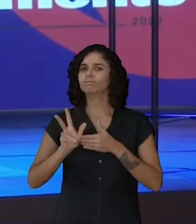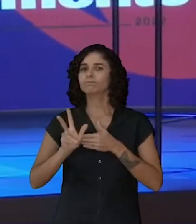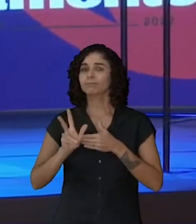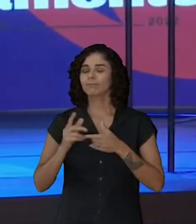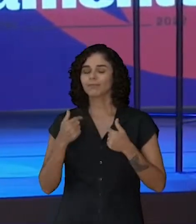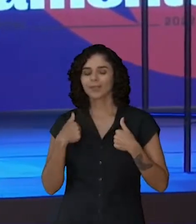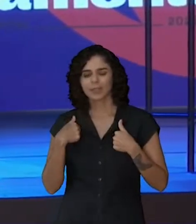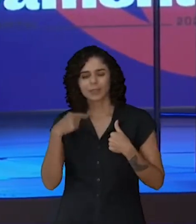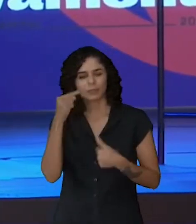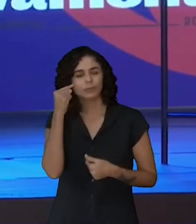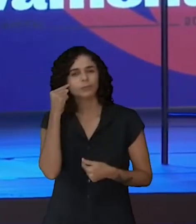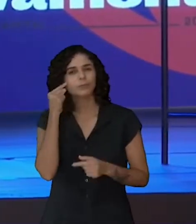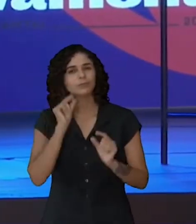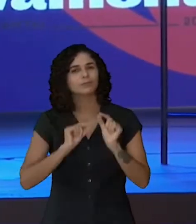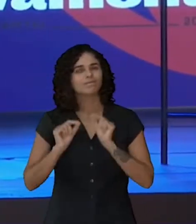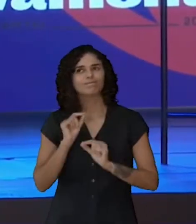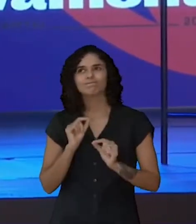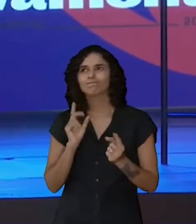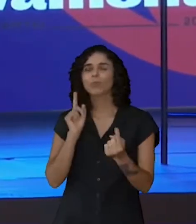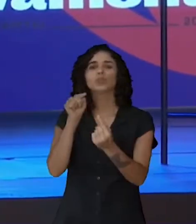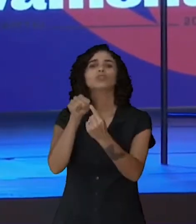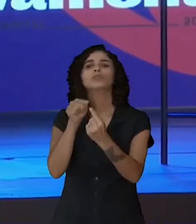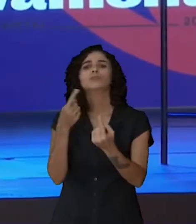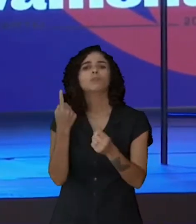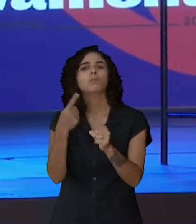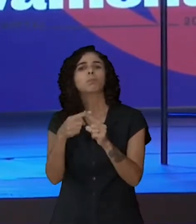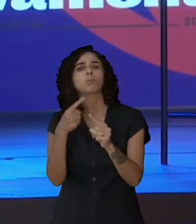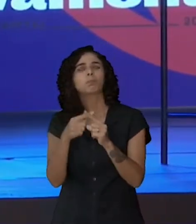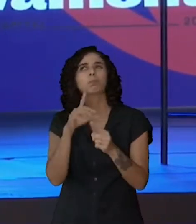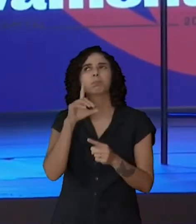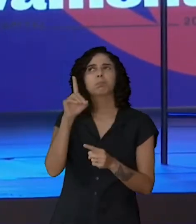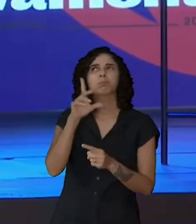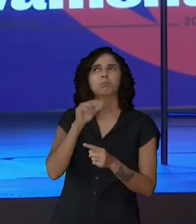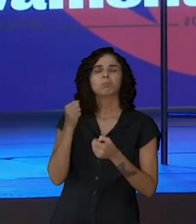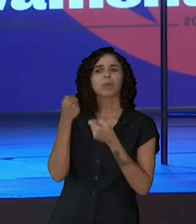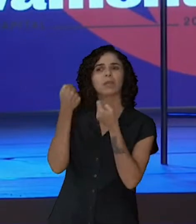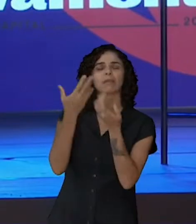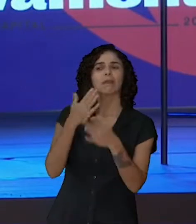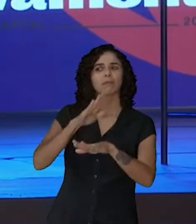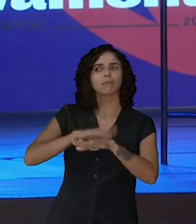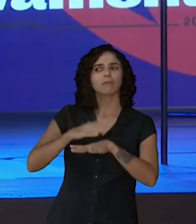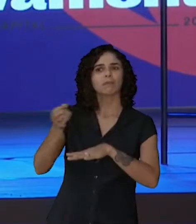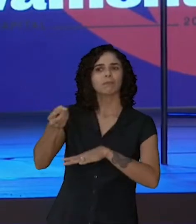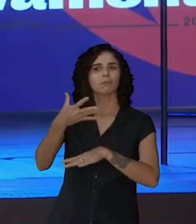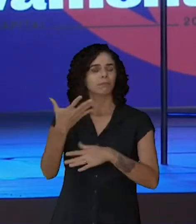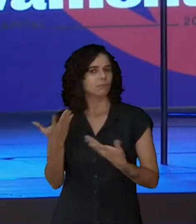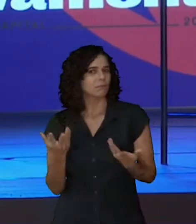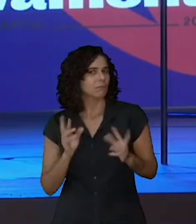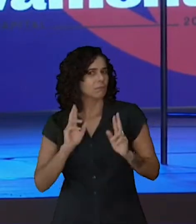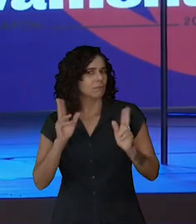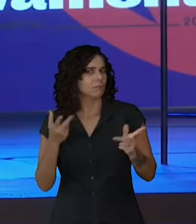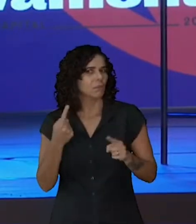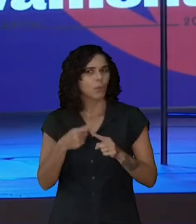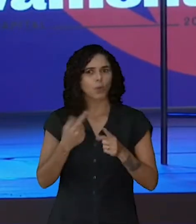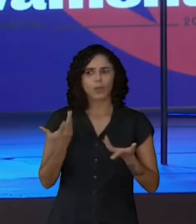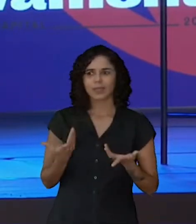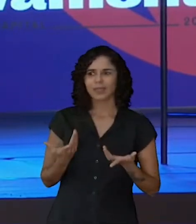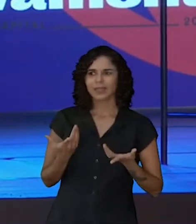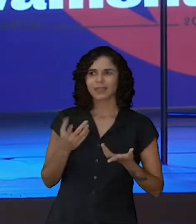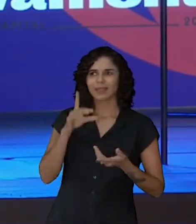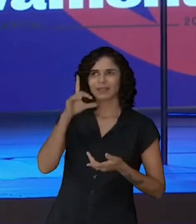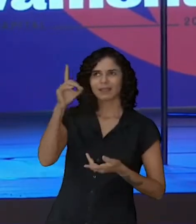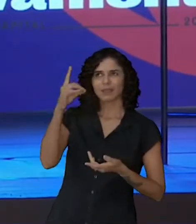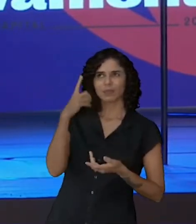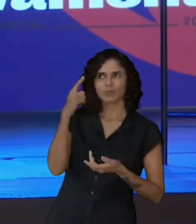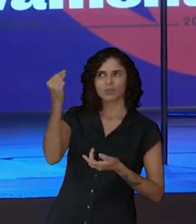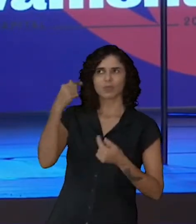eu fiquei pensando, por quê? Por que Deus faria isso com a gente? Porque o pastor líder dessa igreja eu conheço.